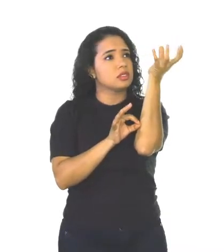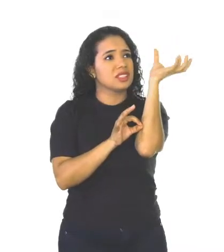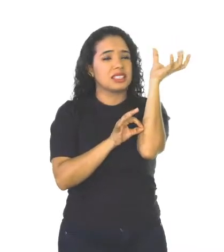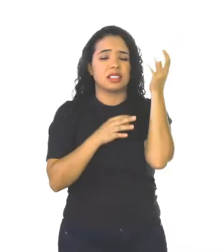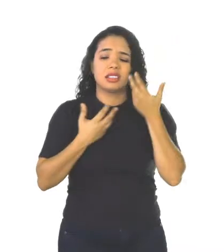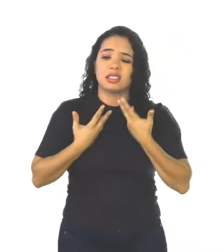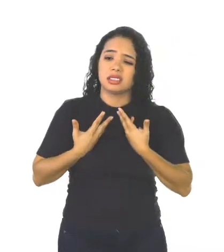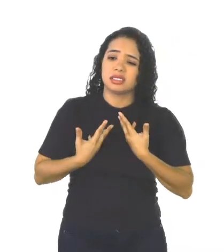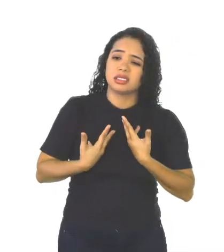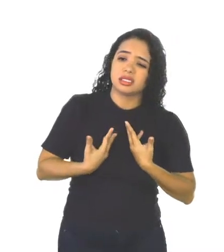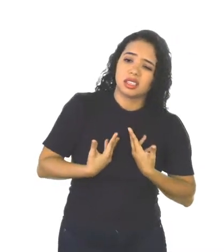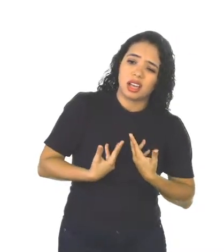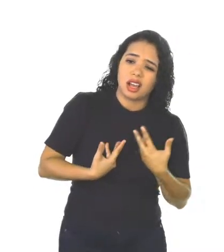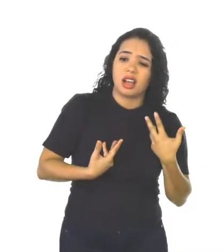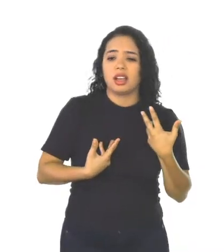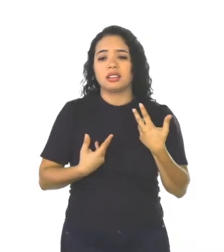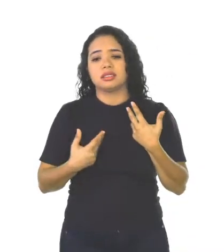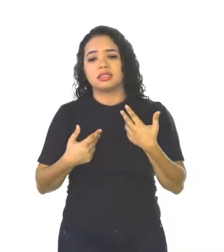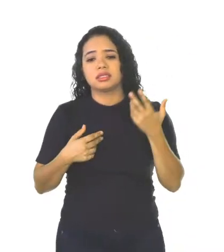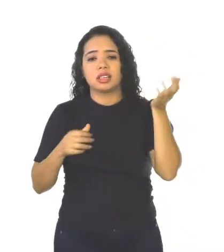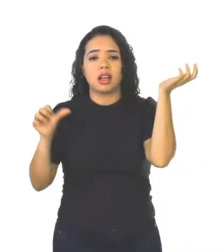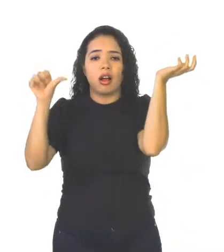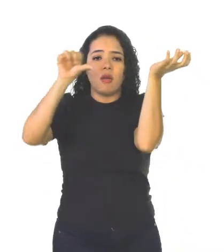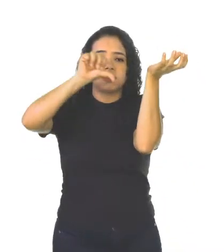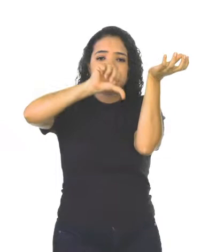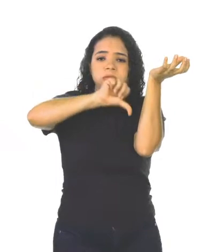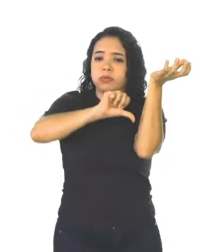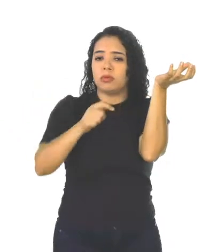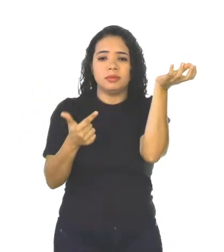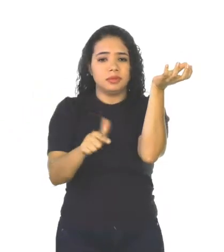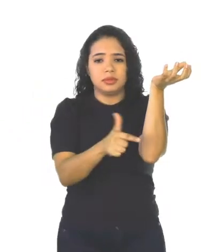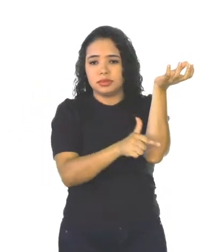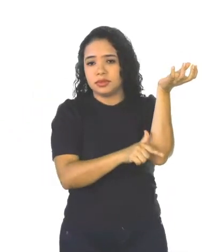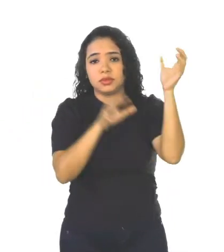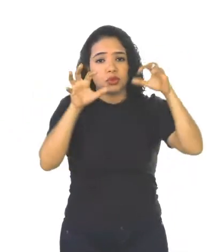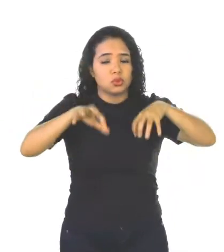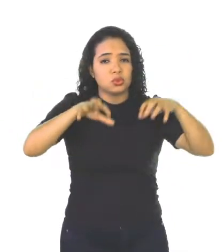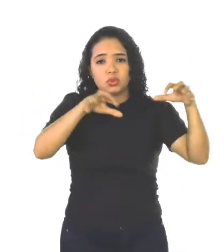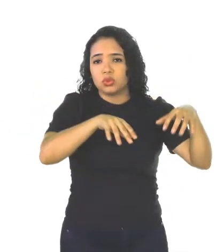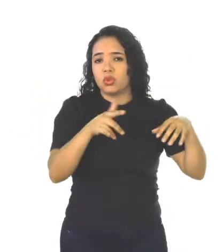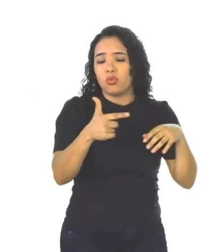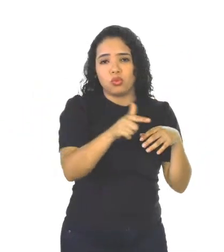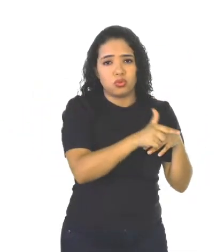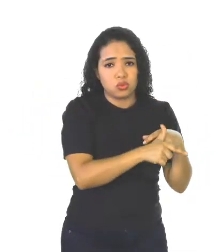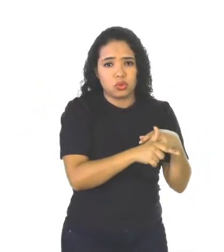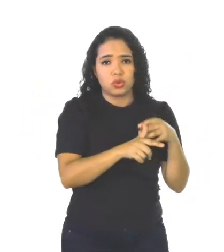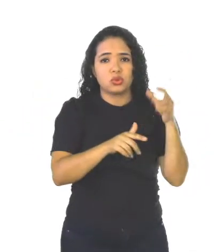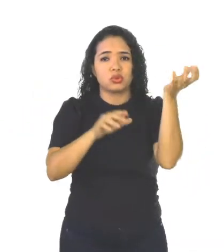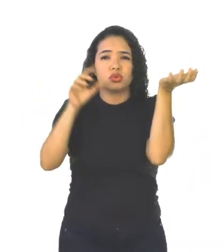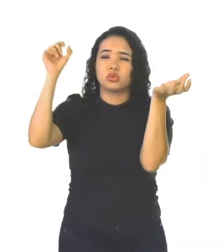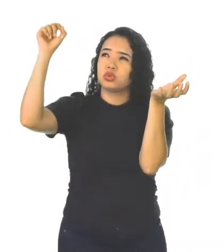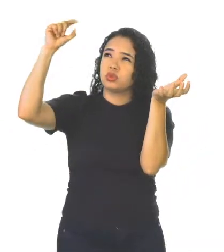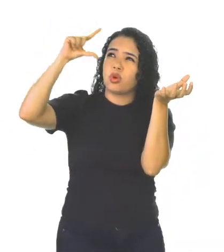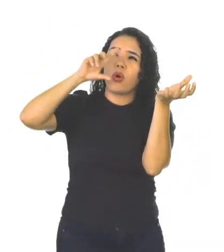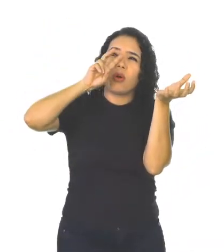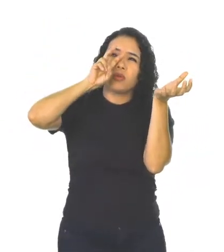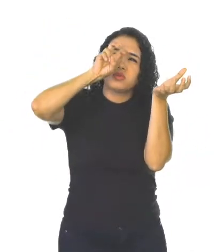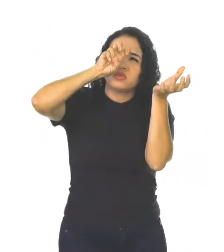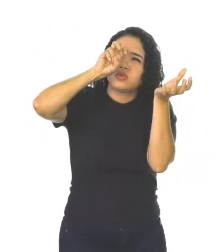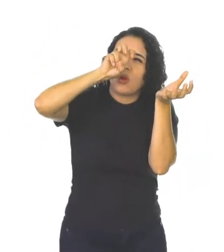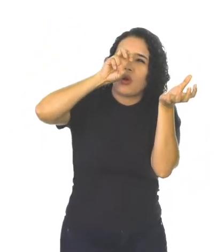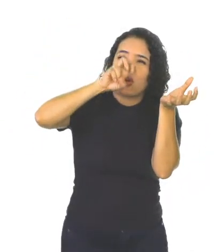era regrado e sofria desidratação. Sem chuvas passageiras, sol forte, seca no